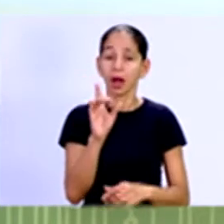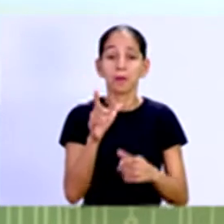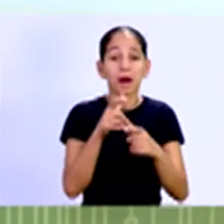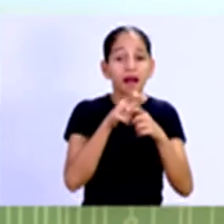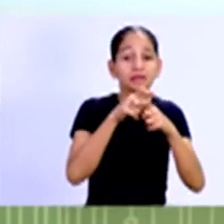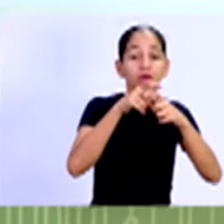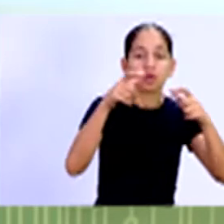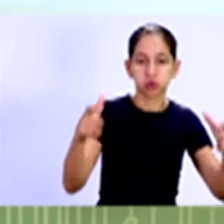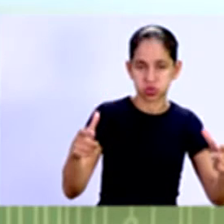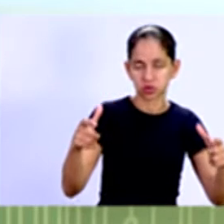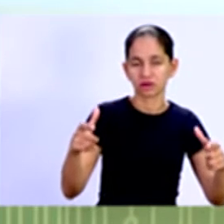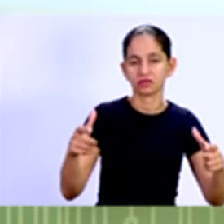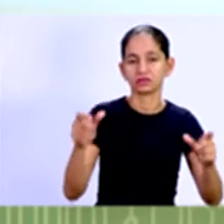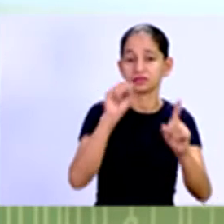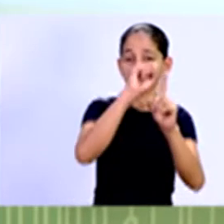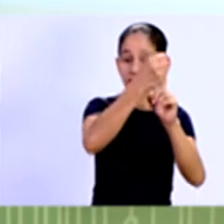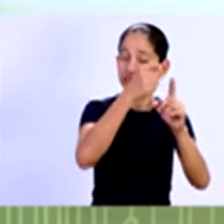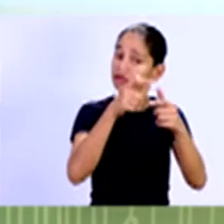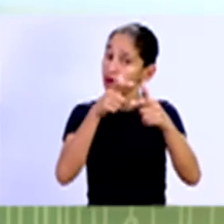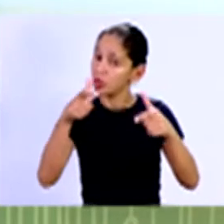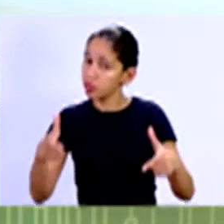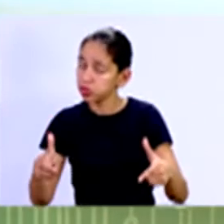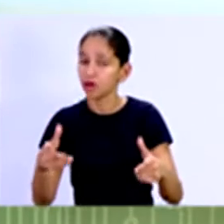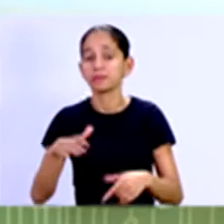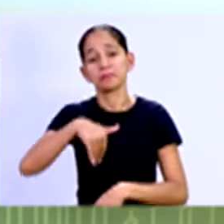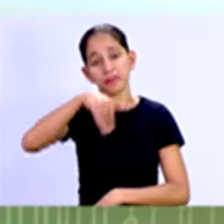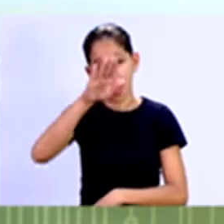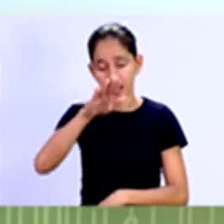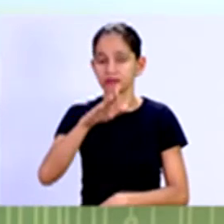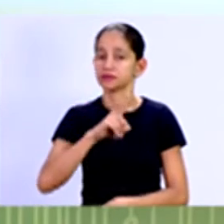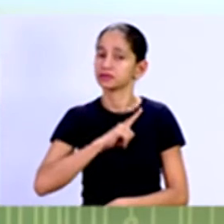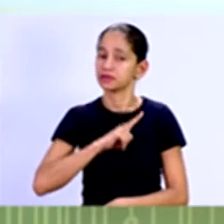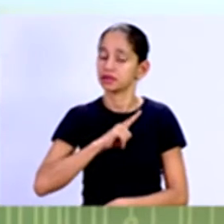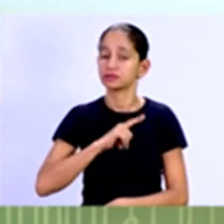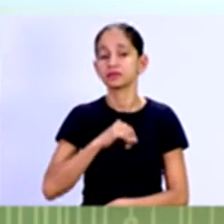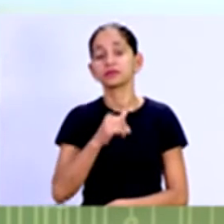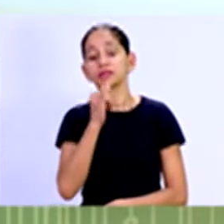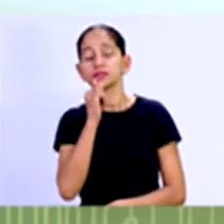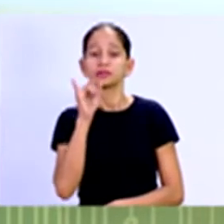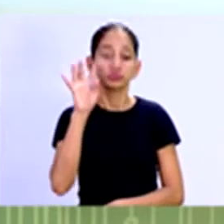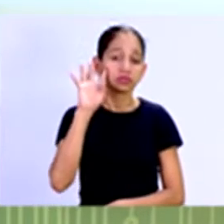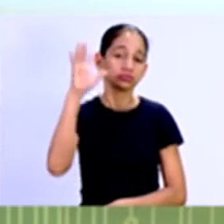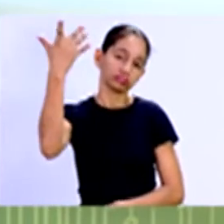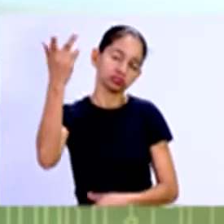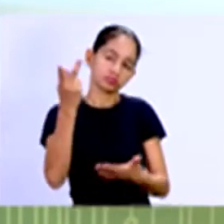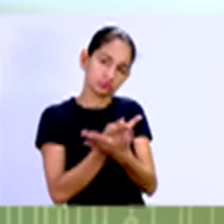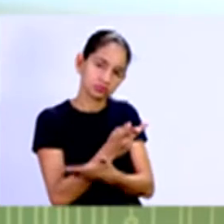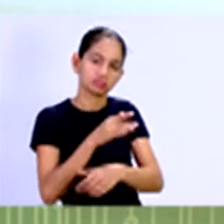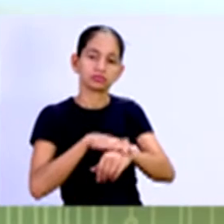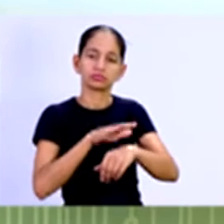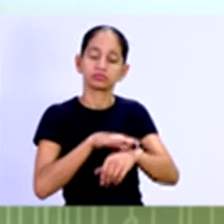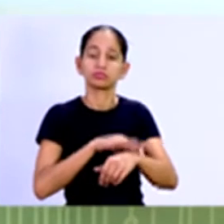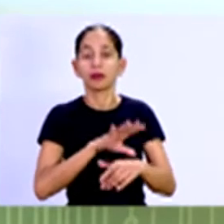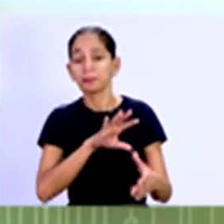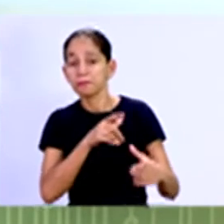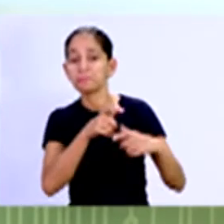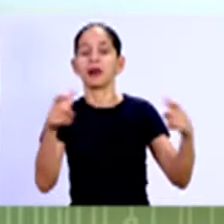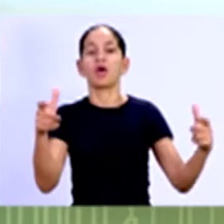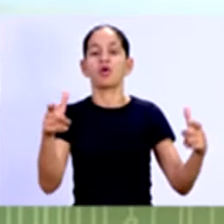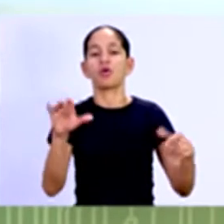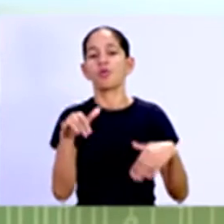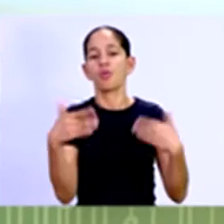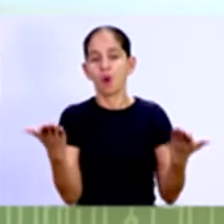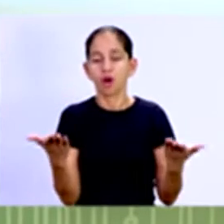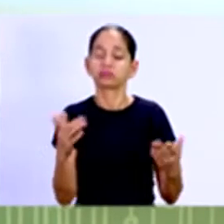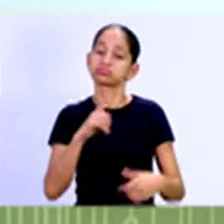né? Então, é pensar assim, bom, o que nós vamos fazer nessa determinada situação? Vamos ver o que atende a maioria, né?